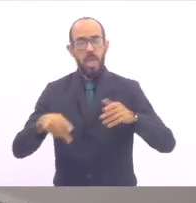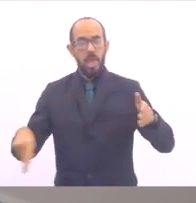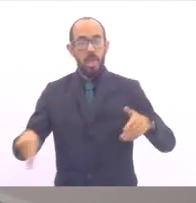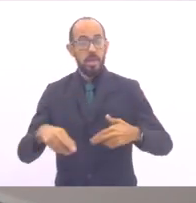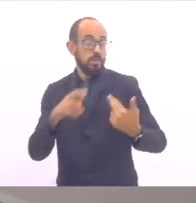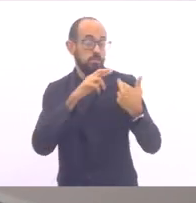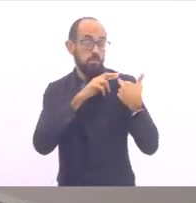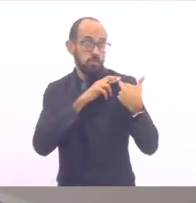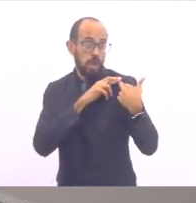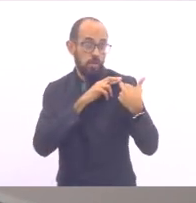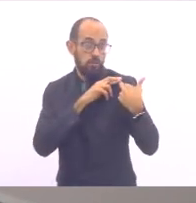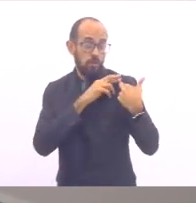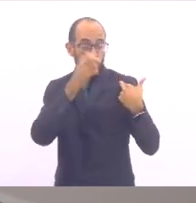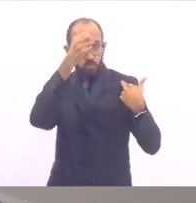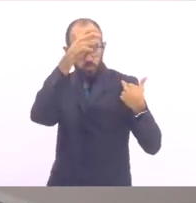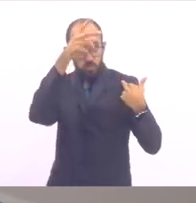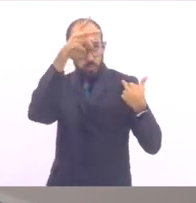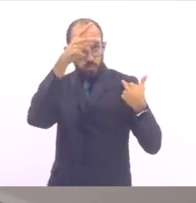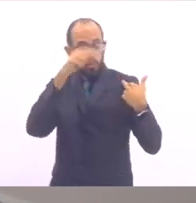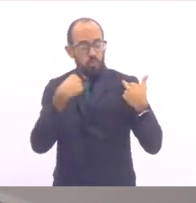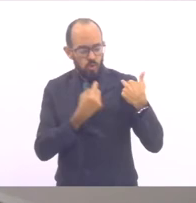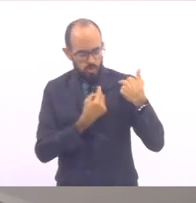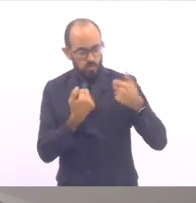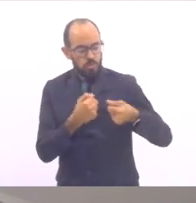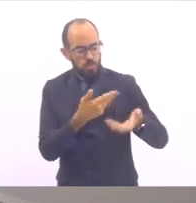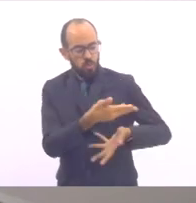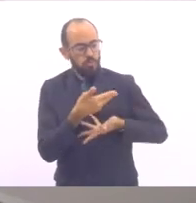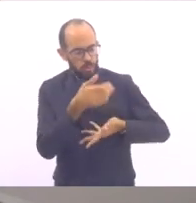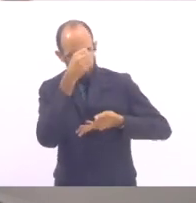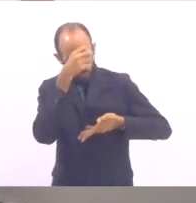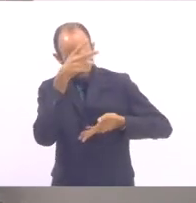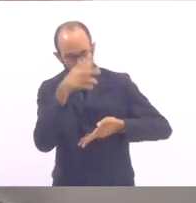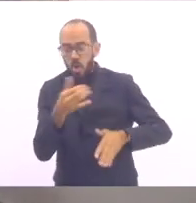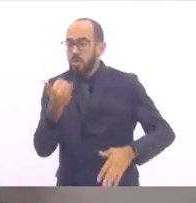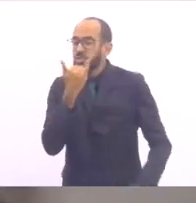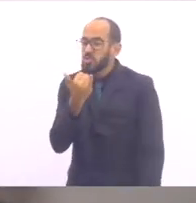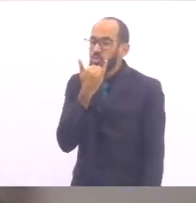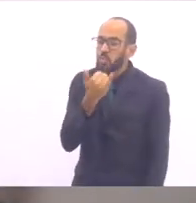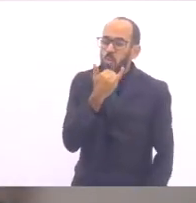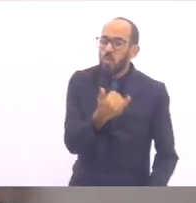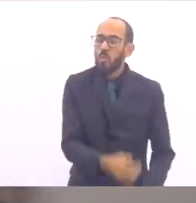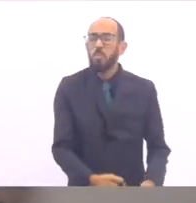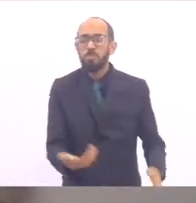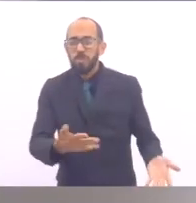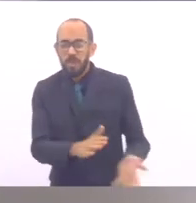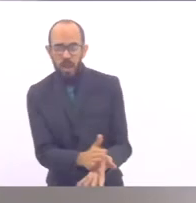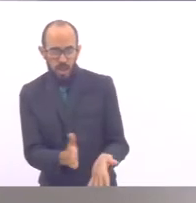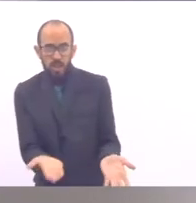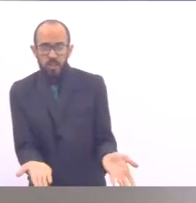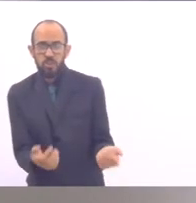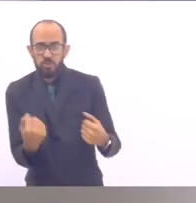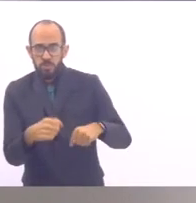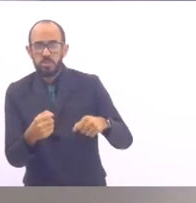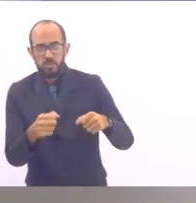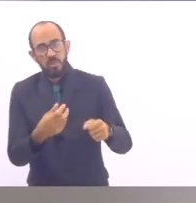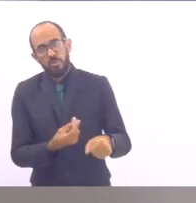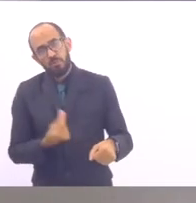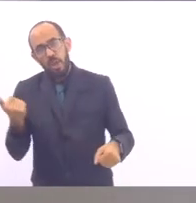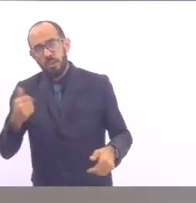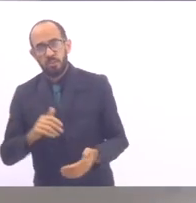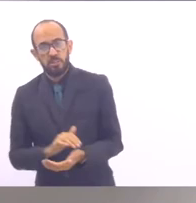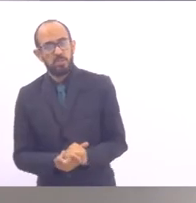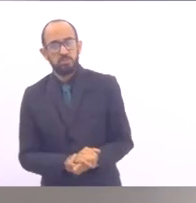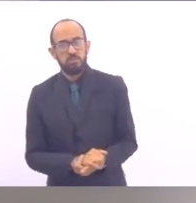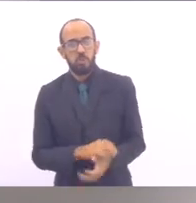trazer para esse jogo os municípios. Tá, então, gente, me desculpe se eu não consegui. Pode ir. A gente já está acabando também. Te agradeço, Mantovani. Um